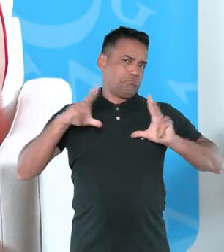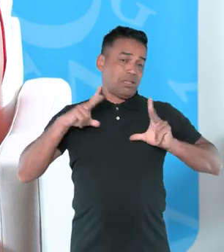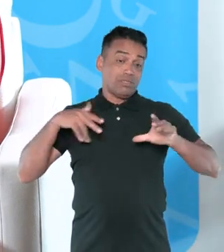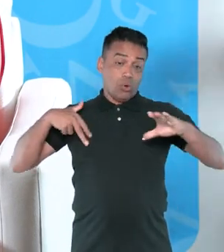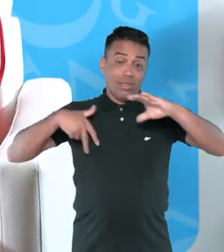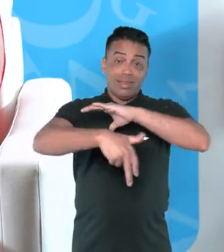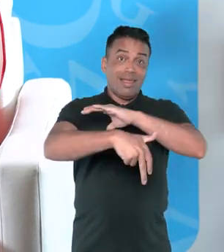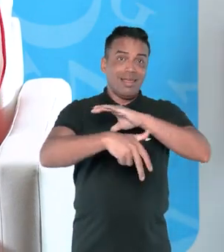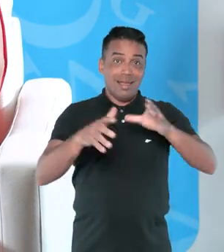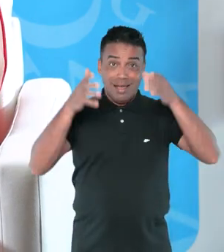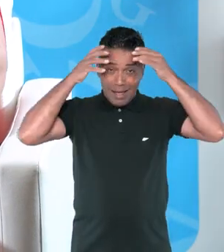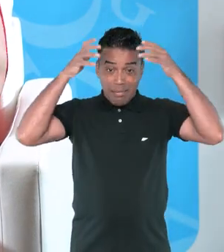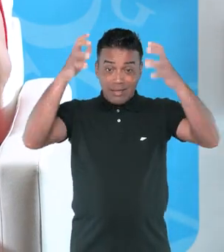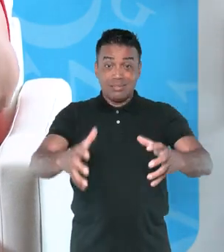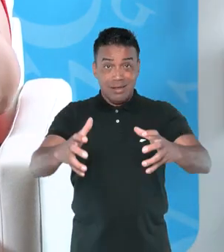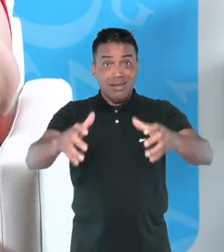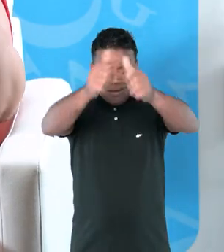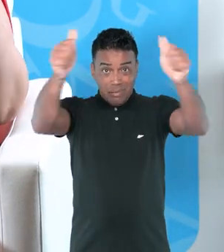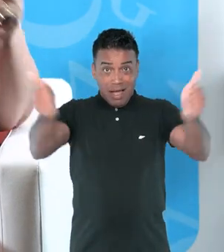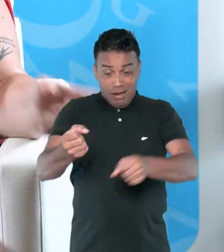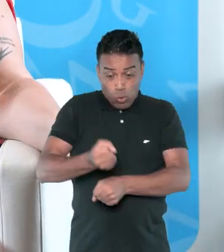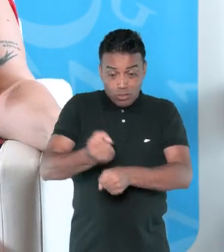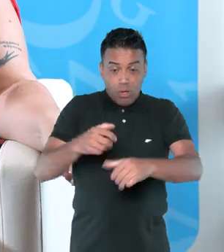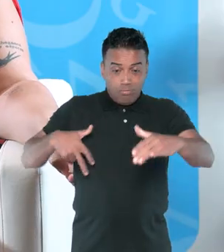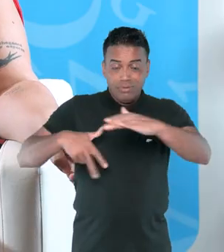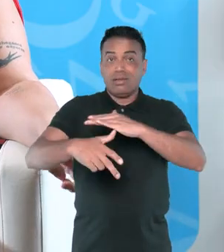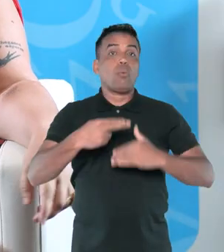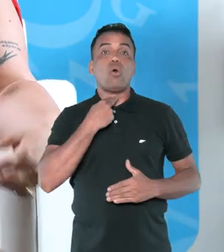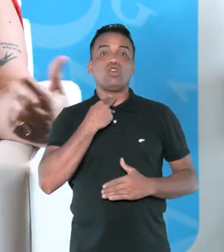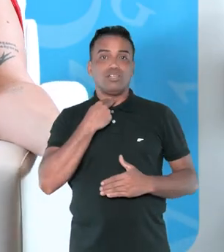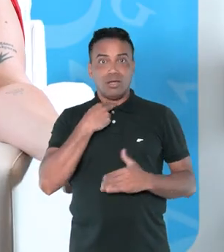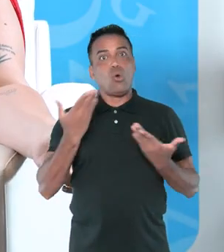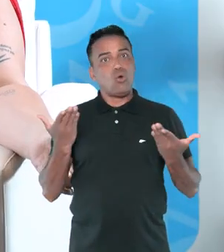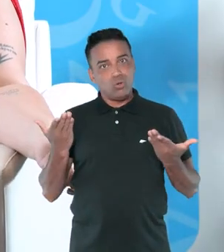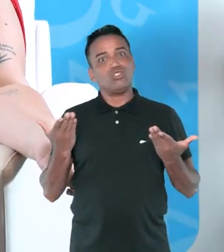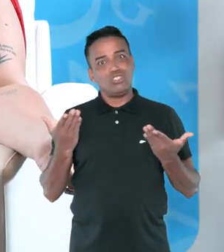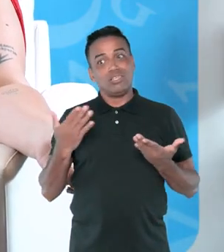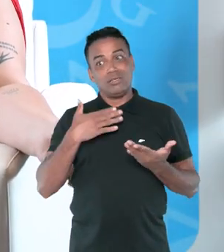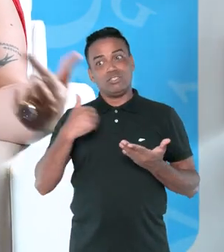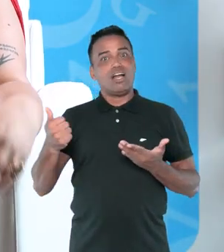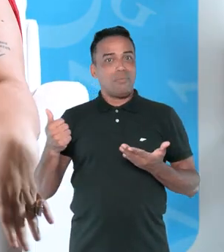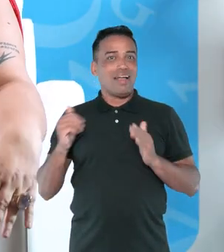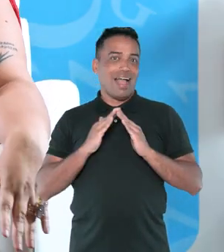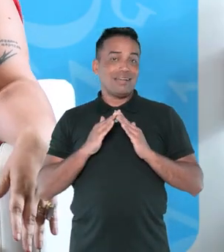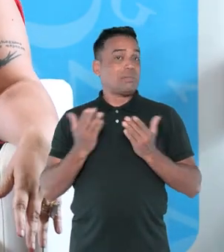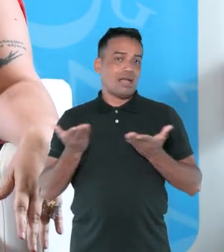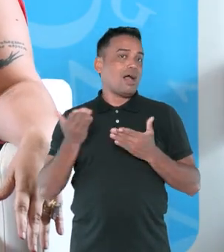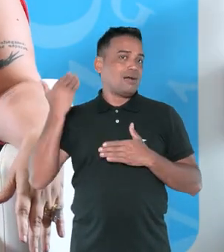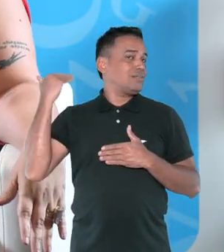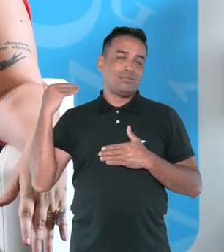na cabeça nesse dia dessa filmagem, eu só fiquei fora, não tinha permissão para entrar, não. Hoje a prefeita mandou me buscar lá em casa, mas na época eu não entrava